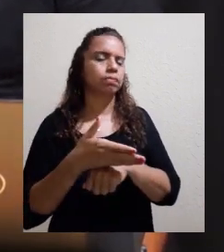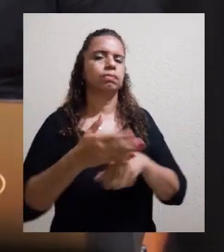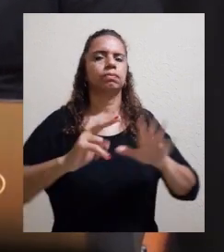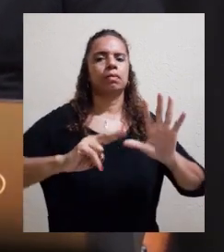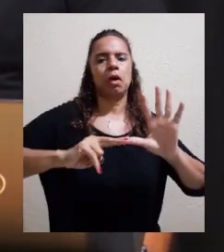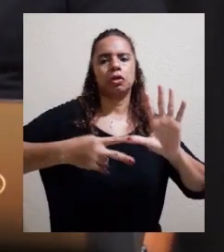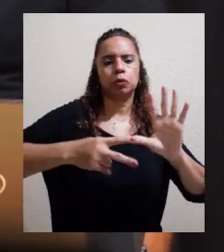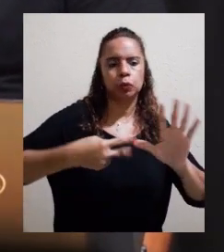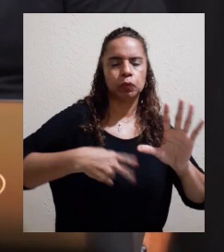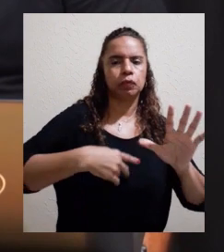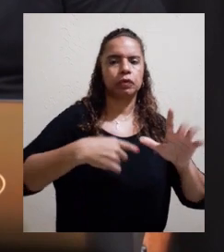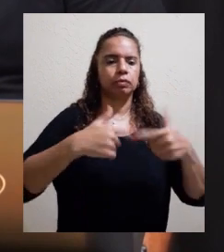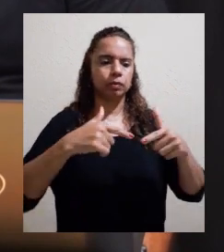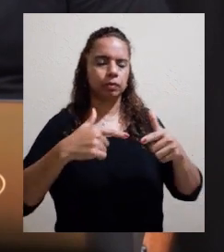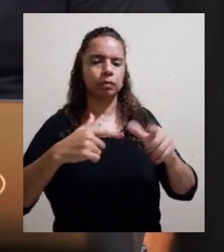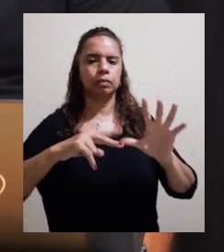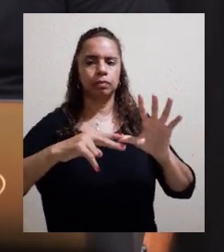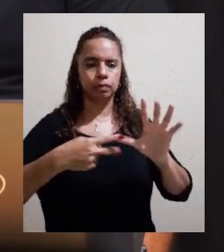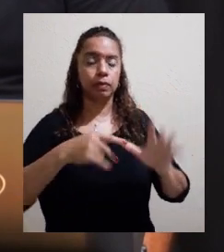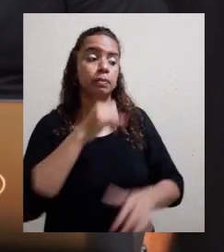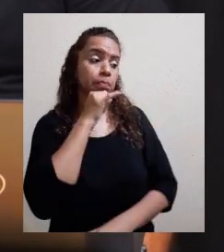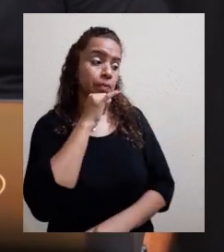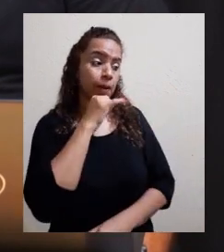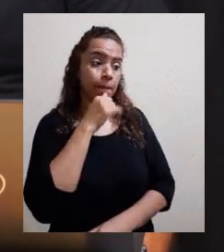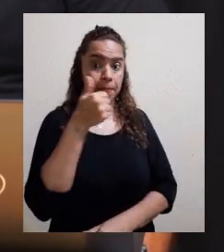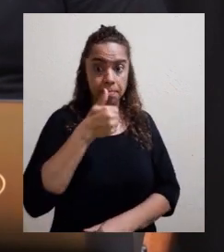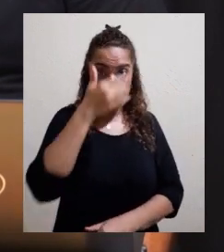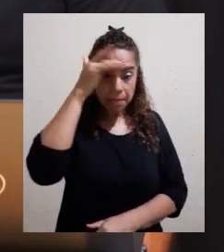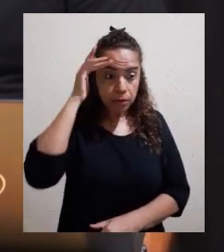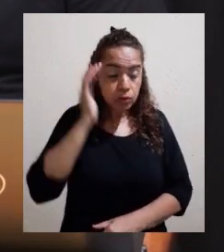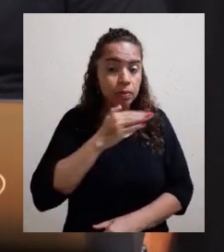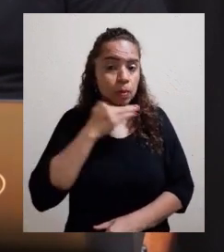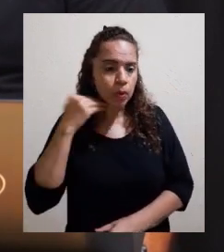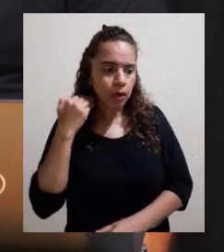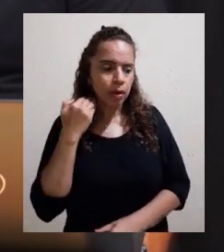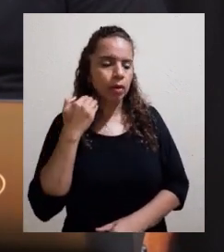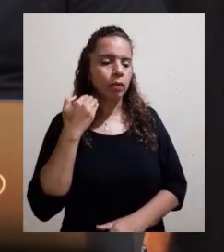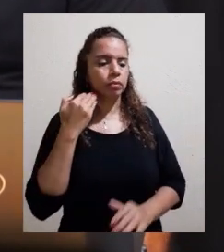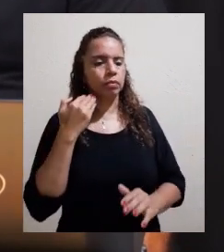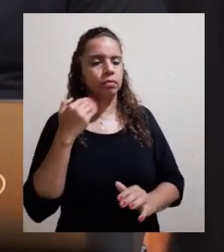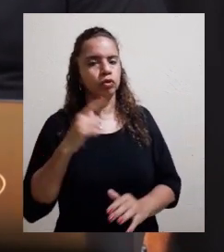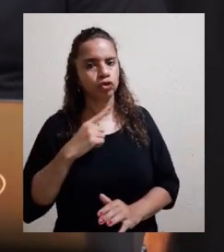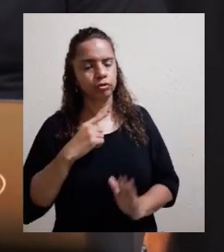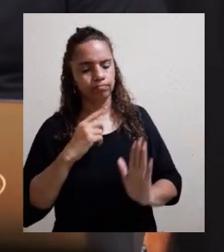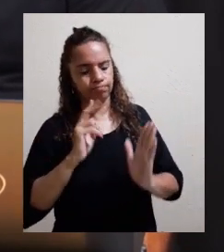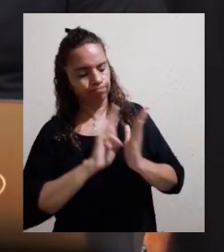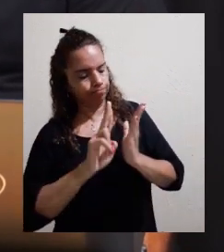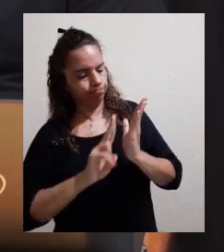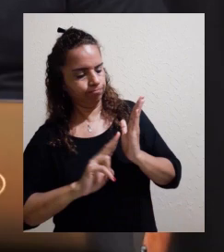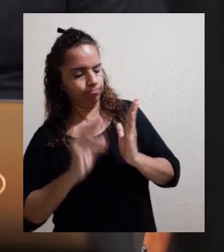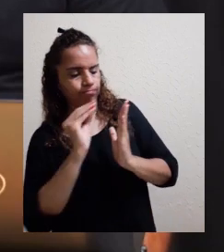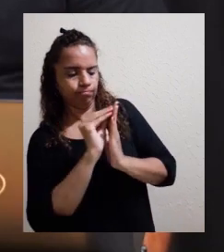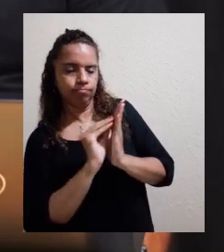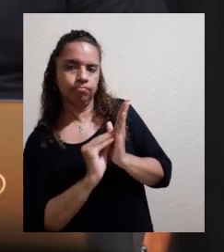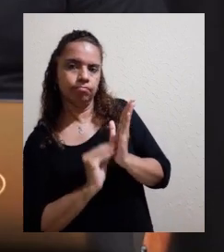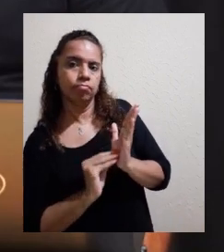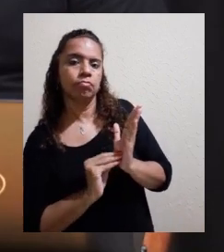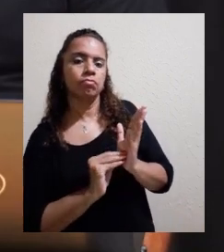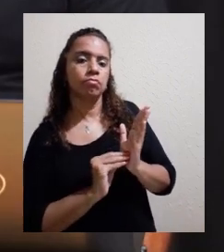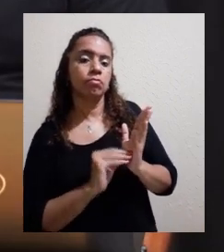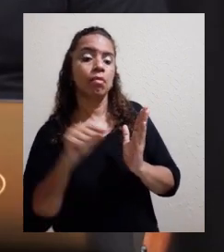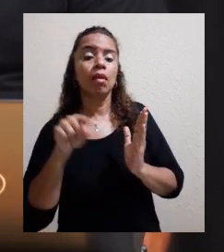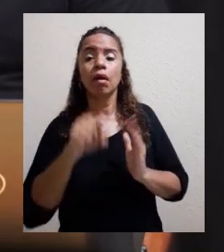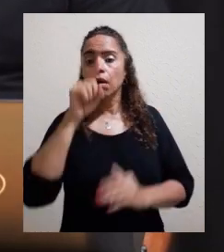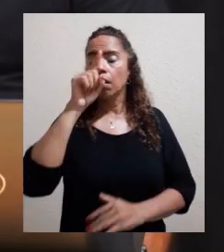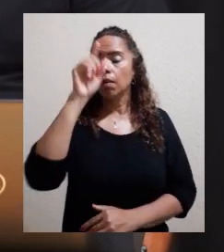nas atividades da DUFCE. O primeiro caso da morte no Brasil sequer estava na listagem dos suspeitos, pois o protocolo no